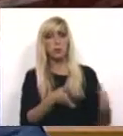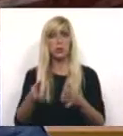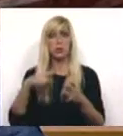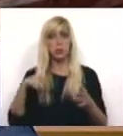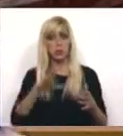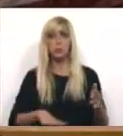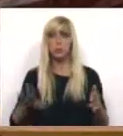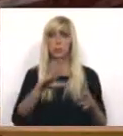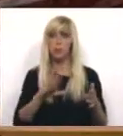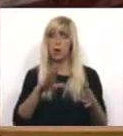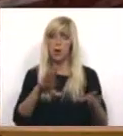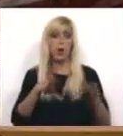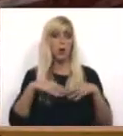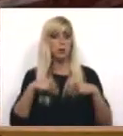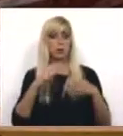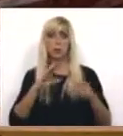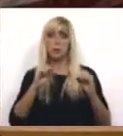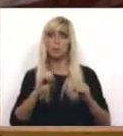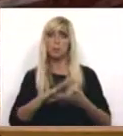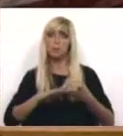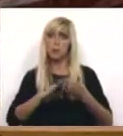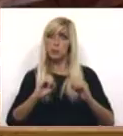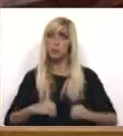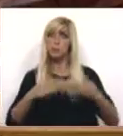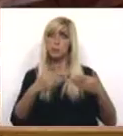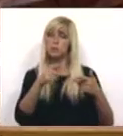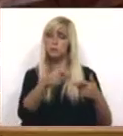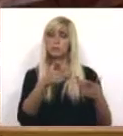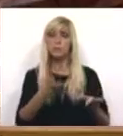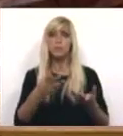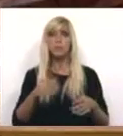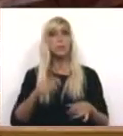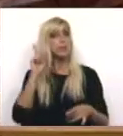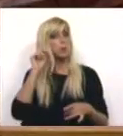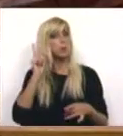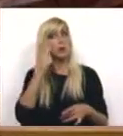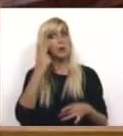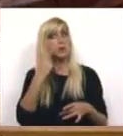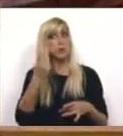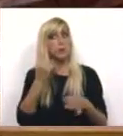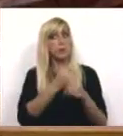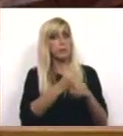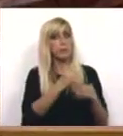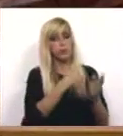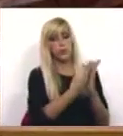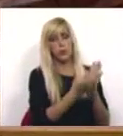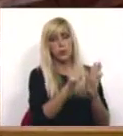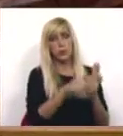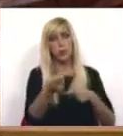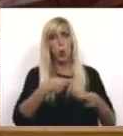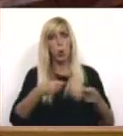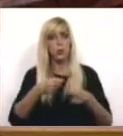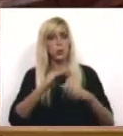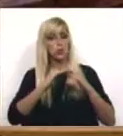nacional que assuma como ponto de partida que a floresta é fundamental à vida, que cumpre diversas funções e que deve ser gerida de